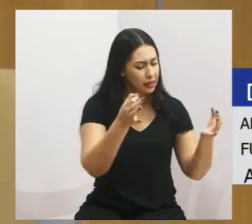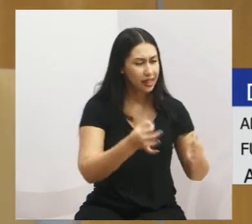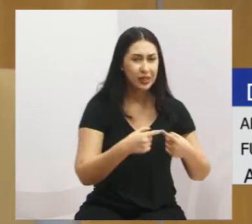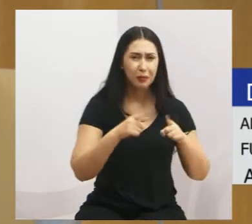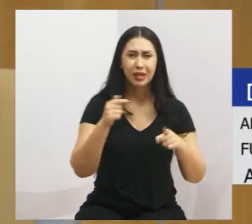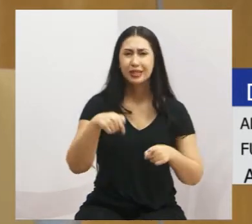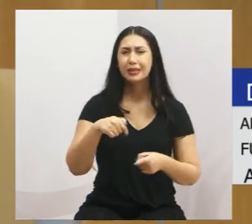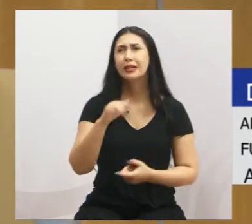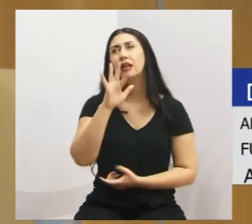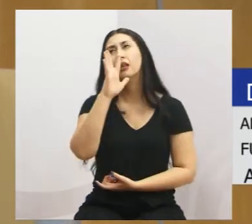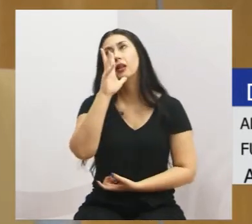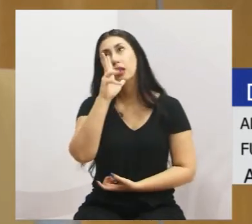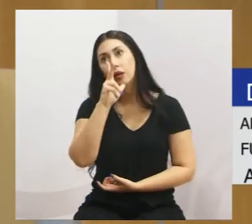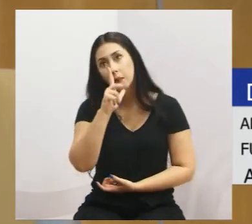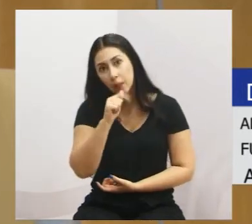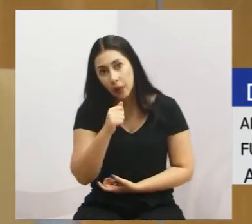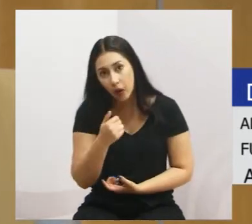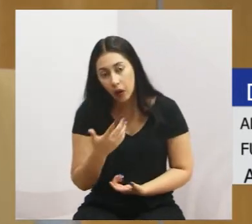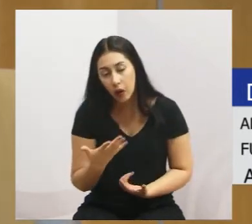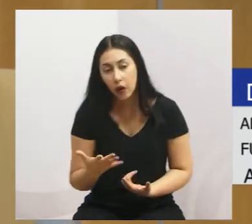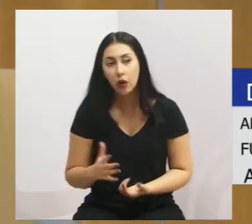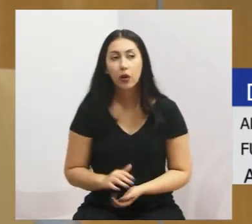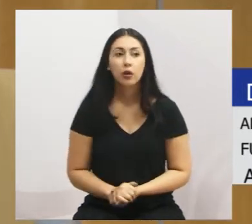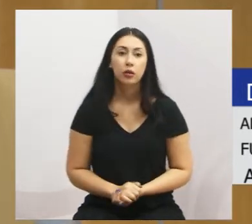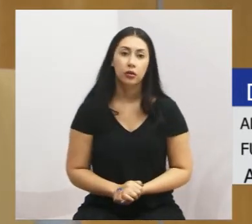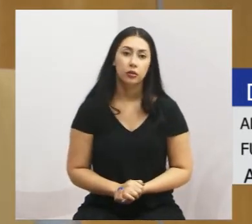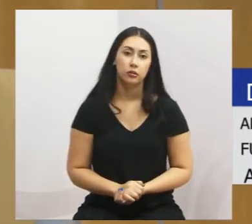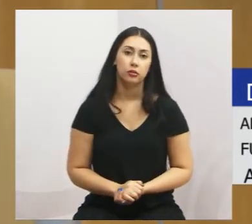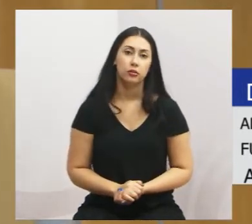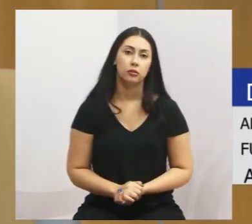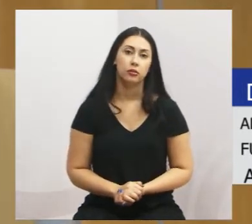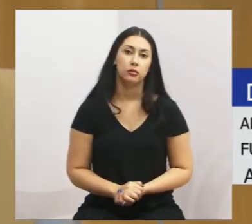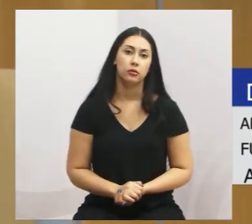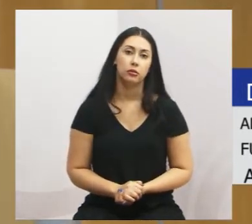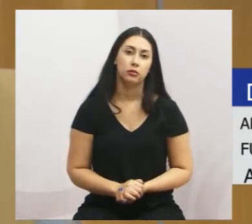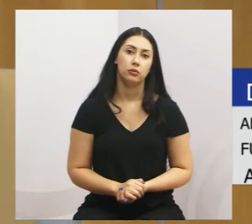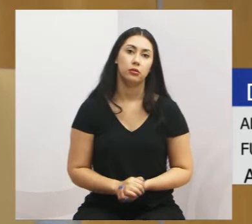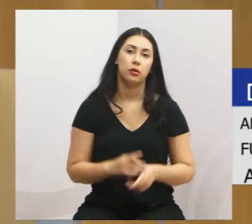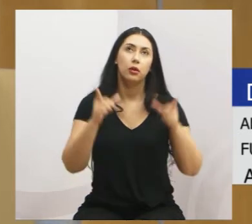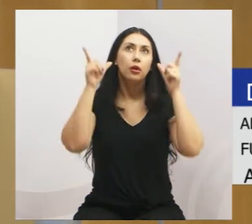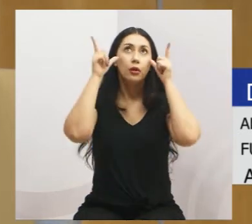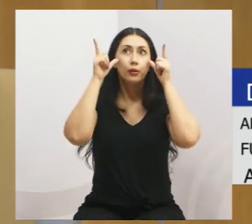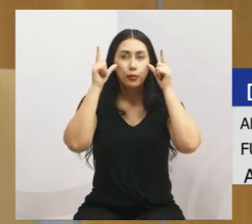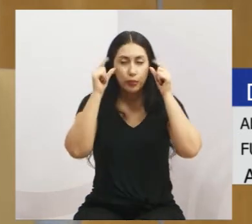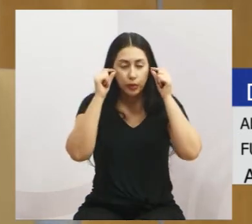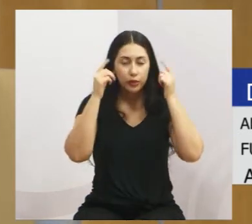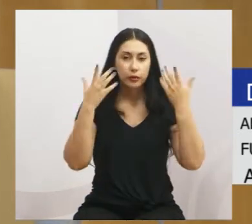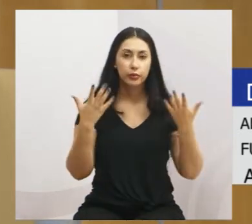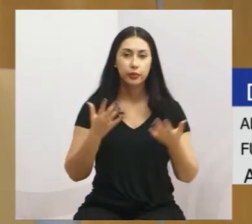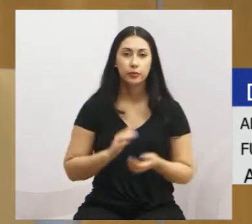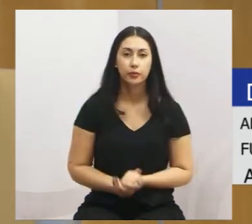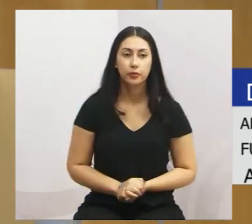tem levado para conseguir ter um pouco de sossego, colocar sua cabeça no travesseiro e dormir.